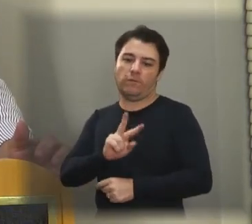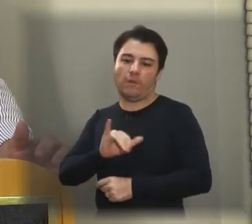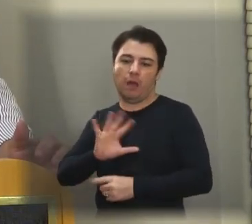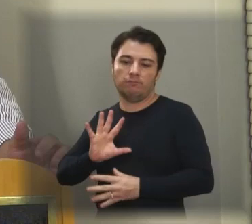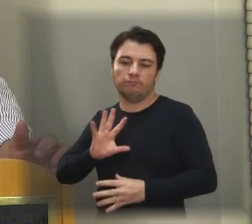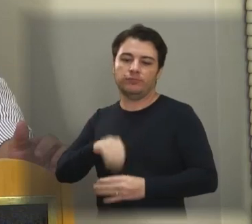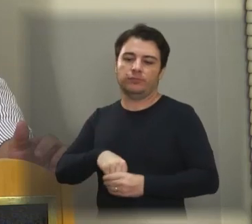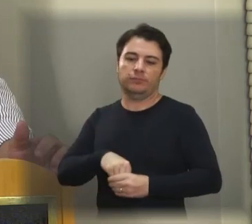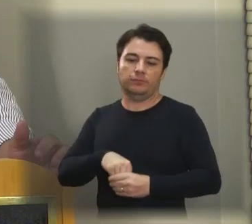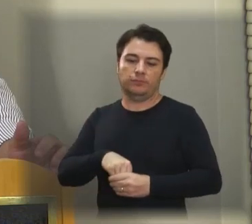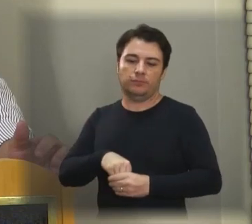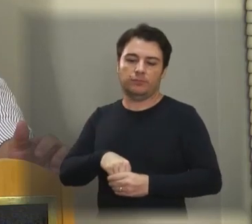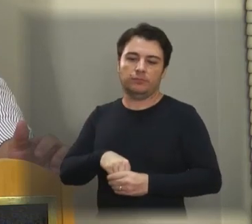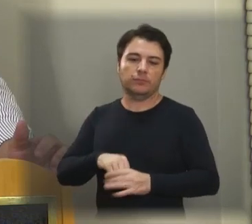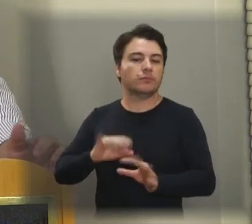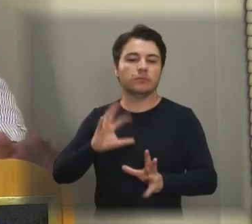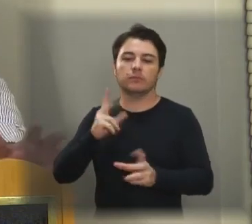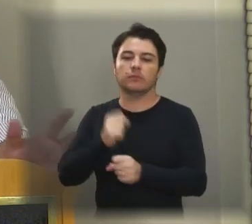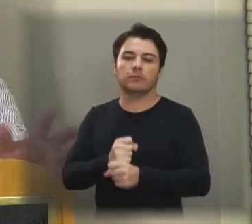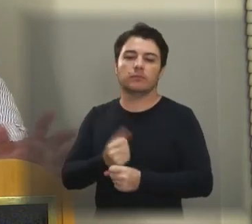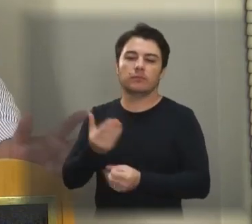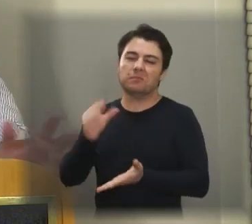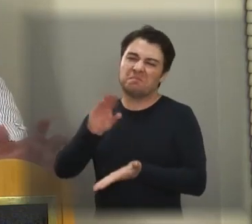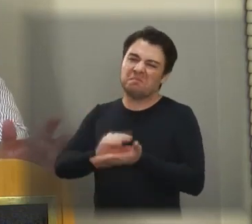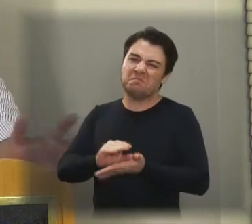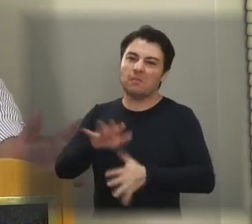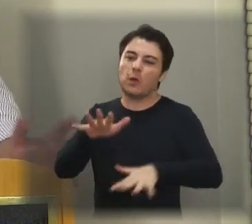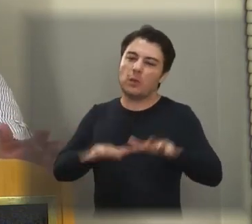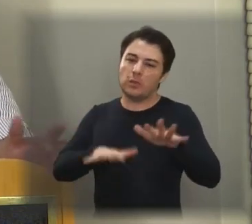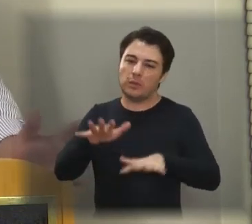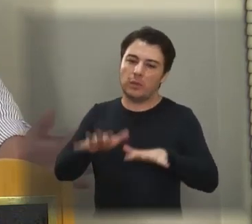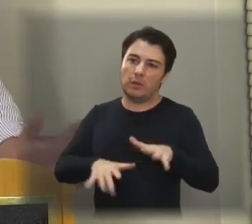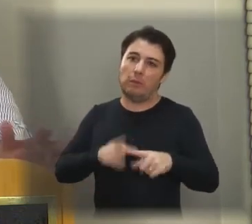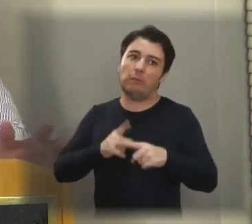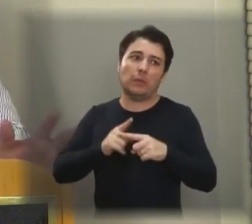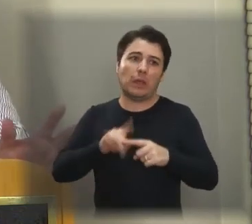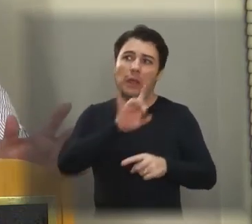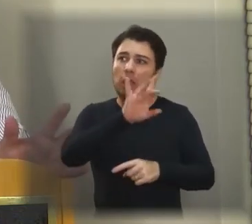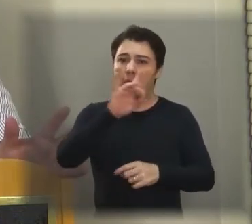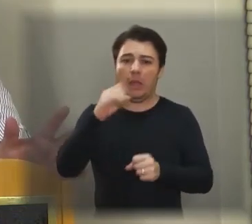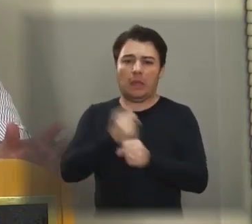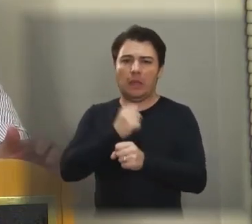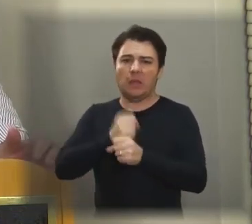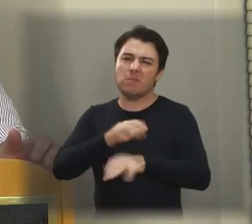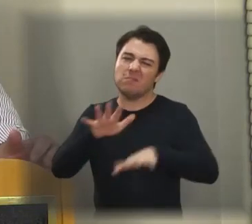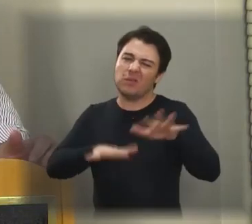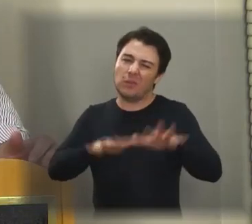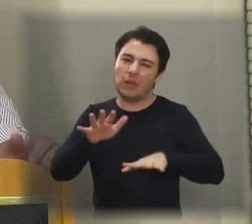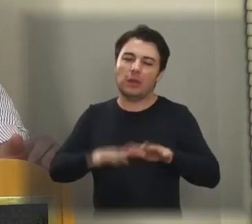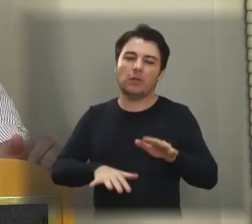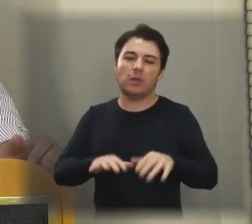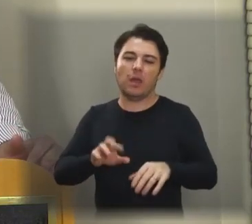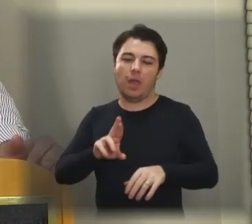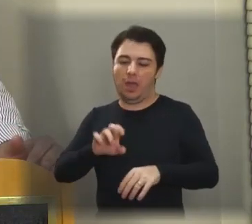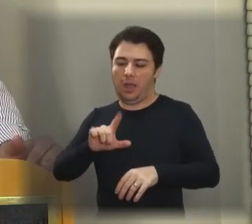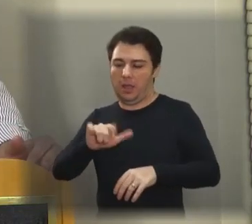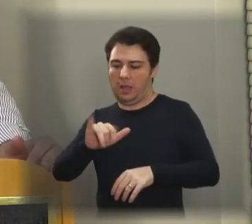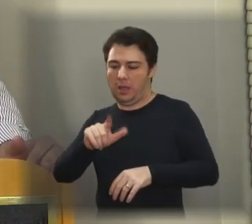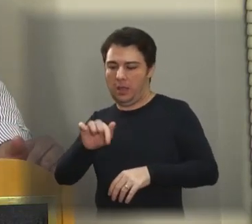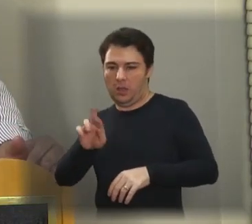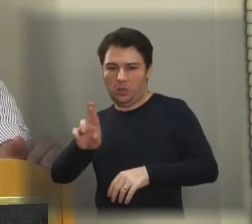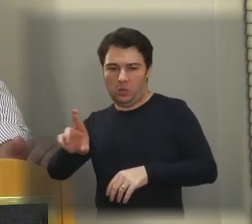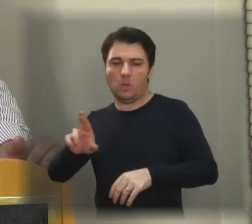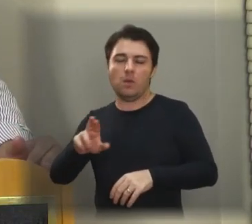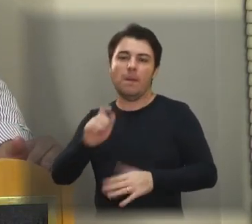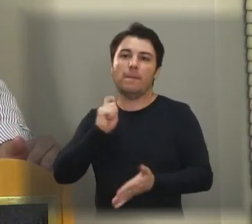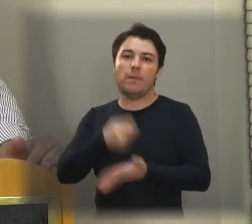né ao longo do ano que é um total o investimento aproximado né porque depende de cada obra pode ter um valor em média um religador fica